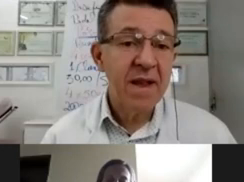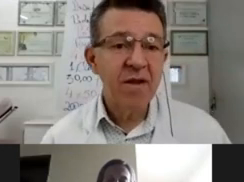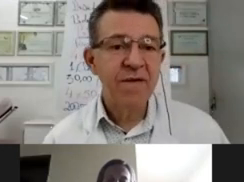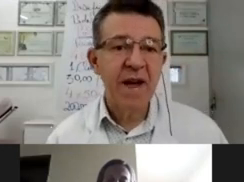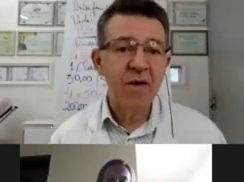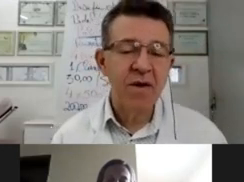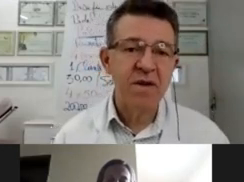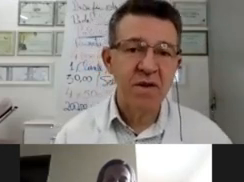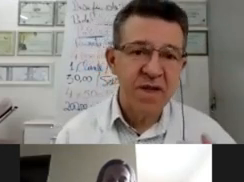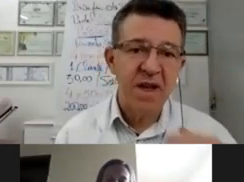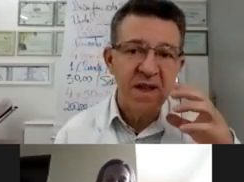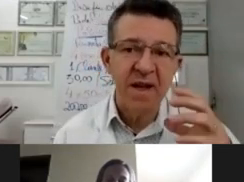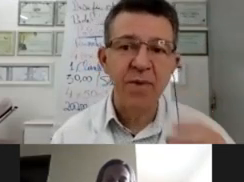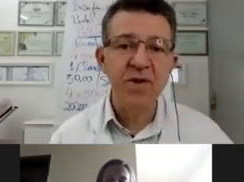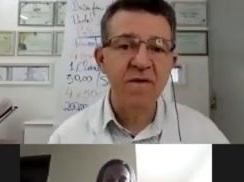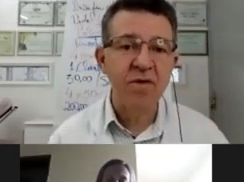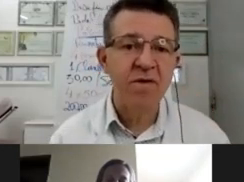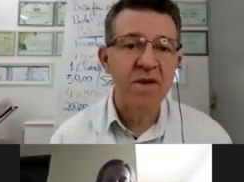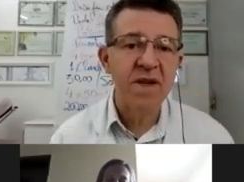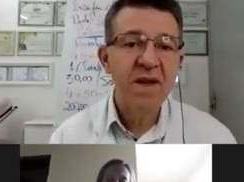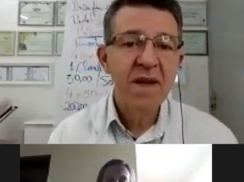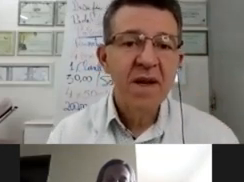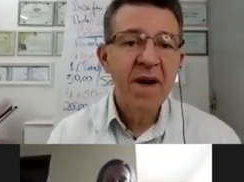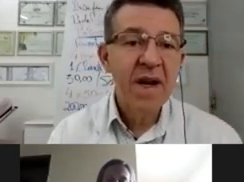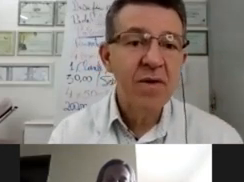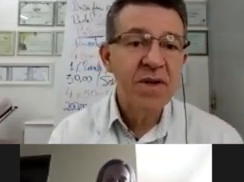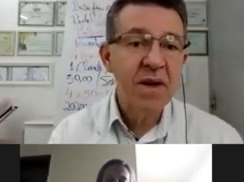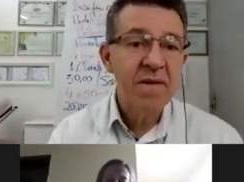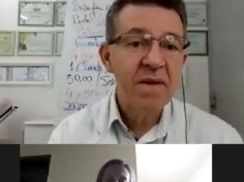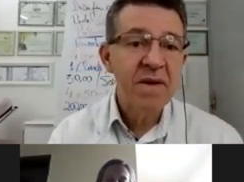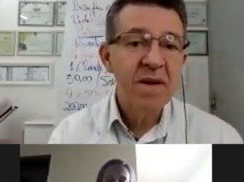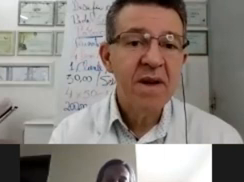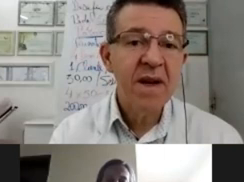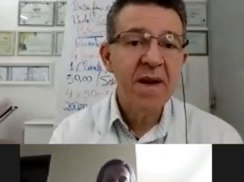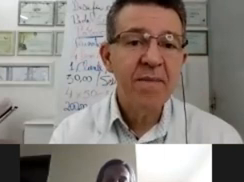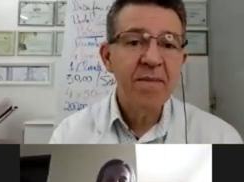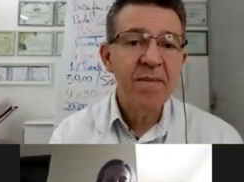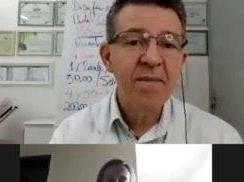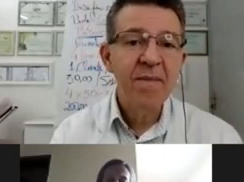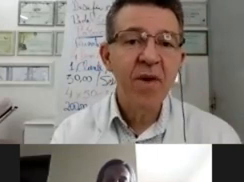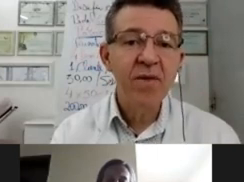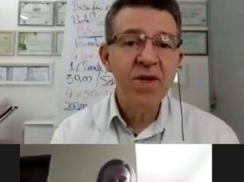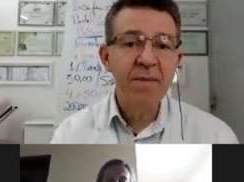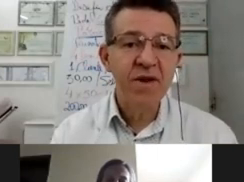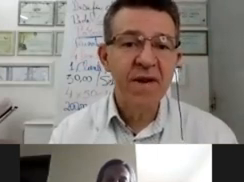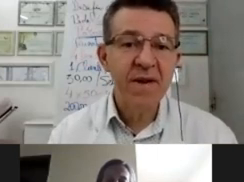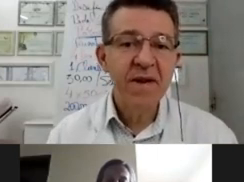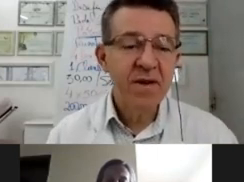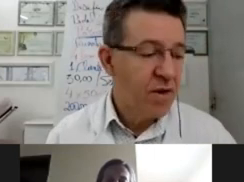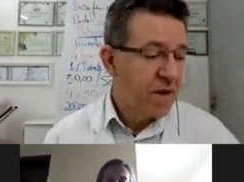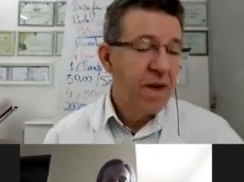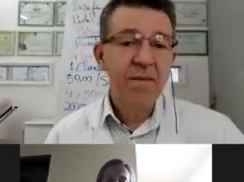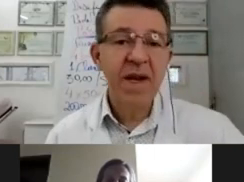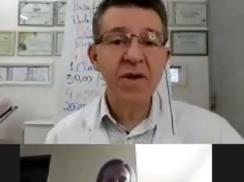Vai tentando falar, Rose. Quando você tentar, depois eu volto com você. Maria Lúcia, Bom dia, Tá me pode.